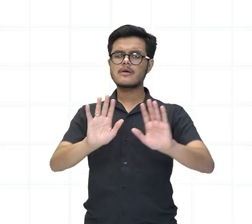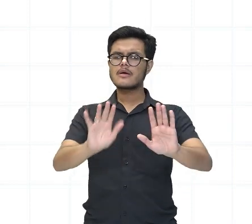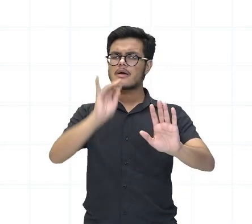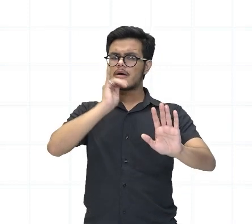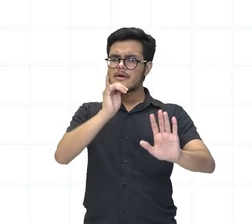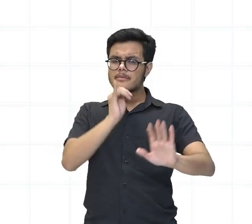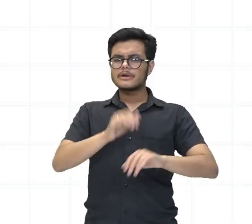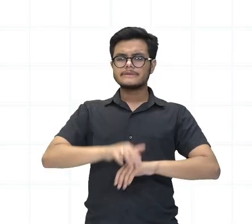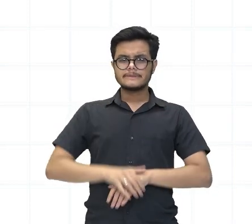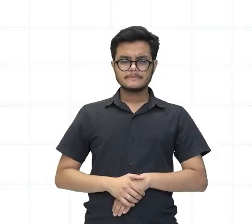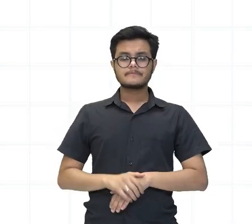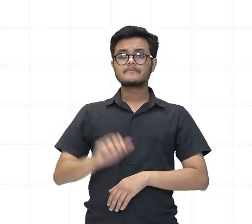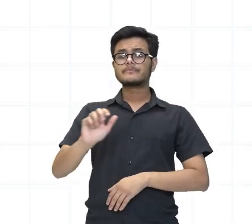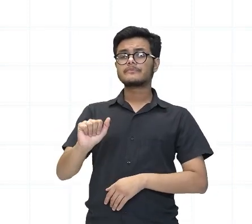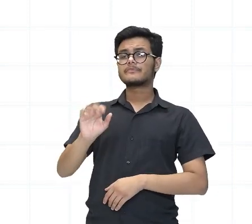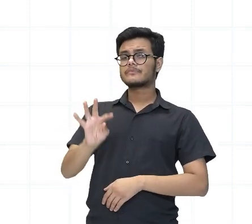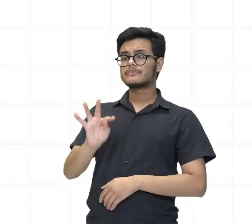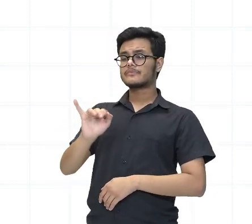pode avançar?